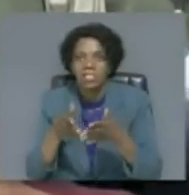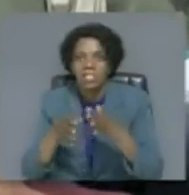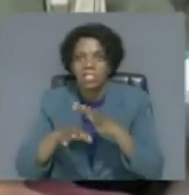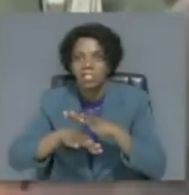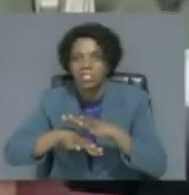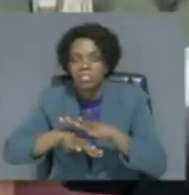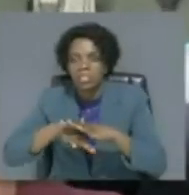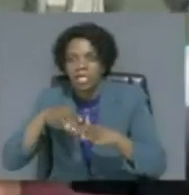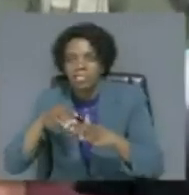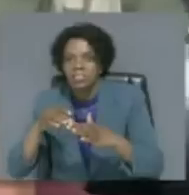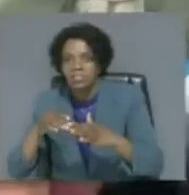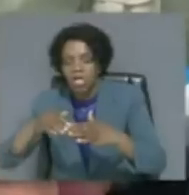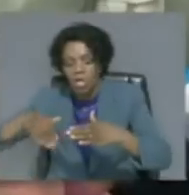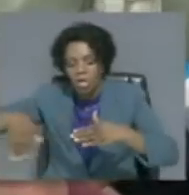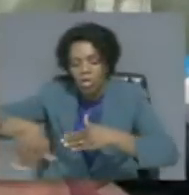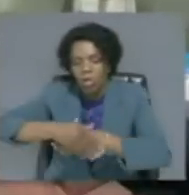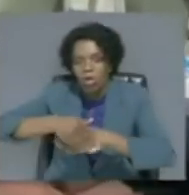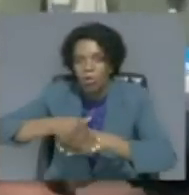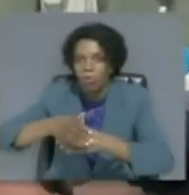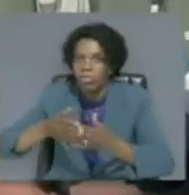bairros bastante importantes, onde